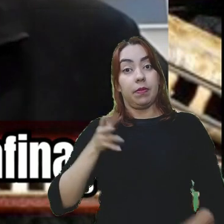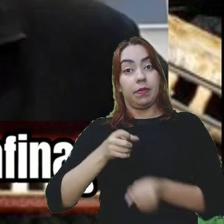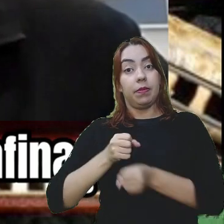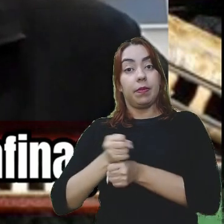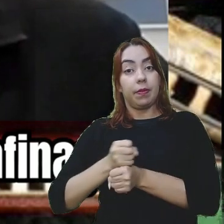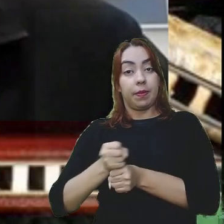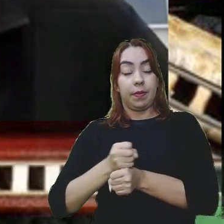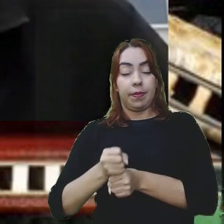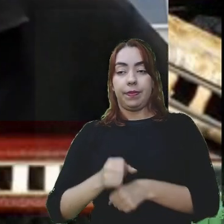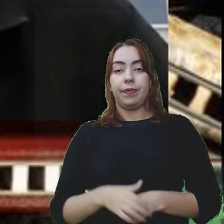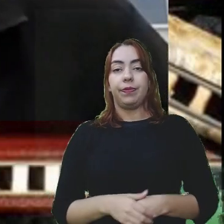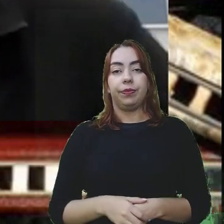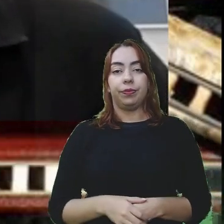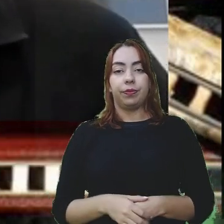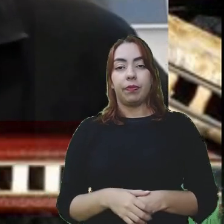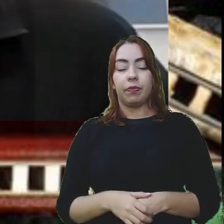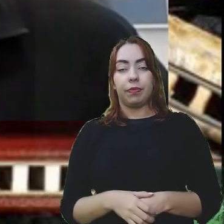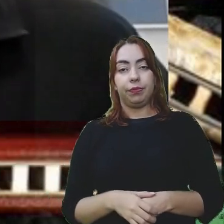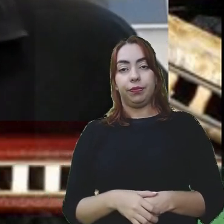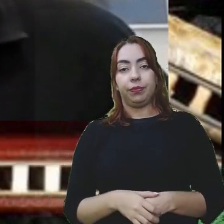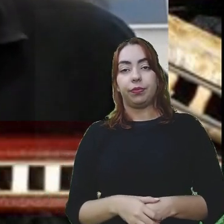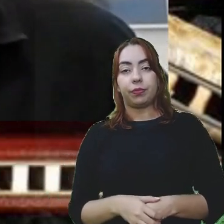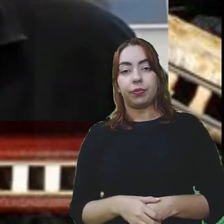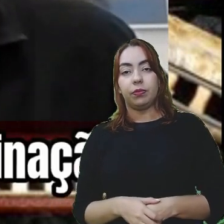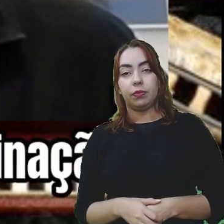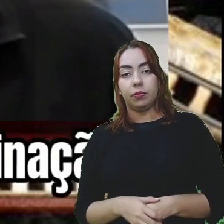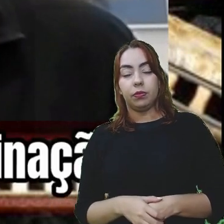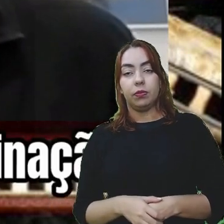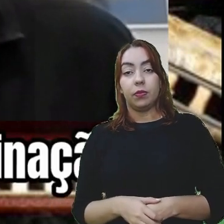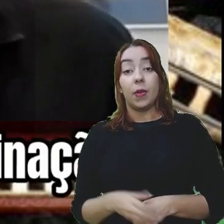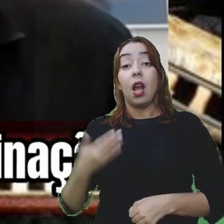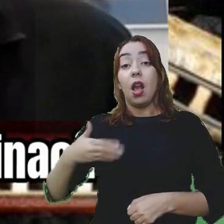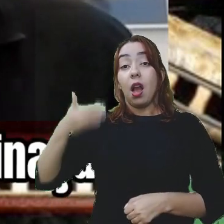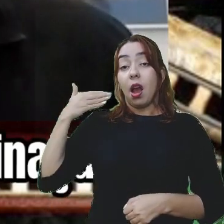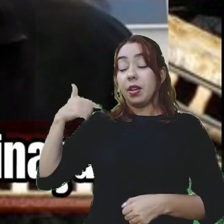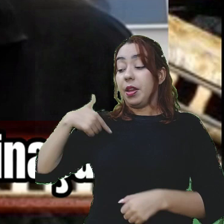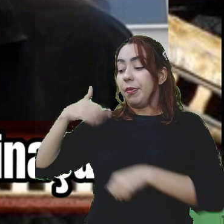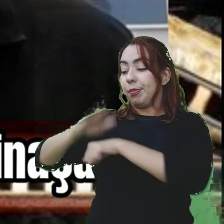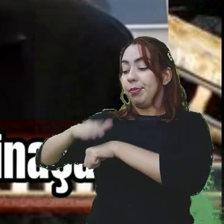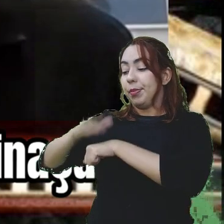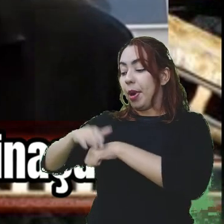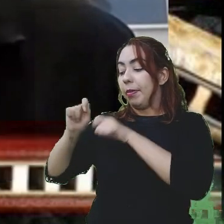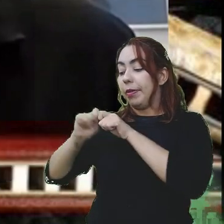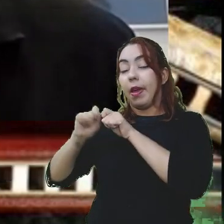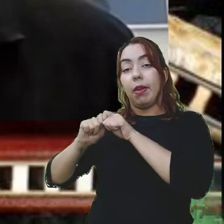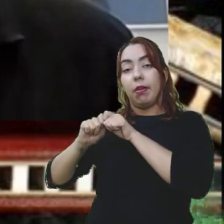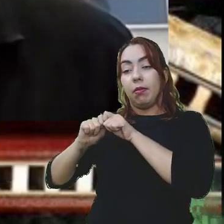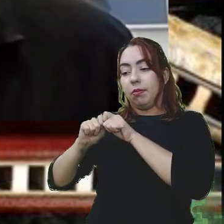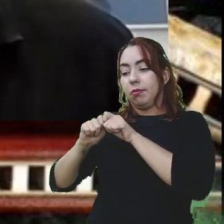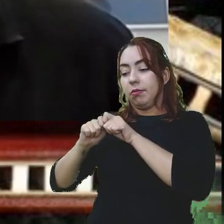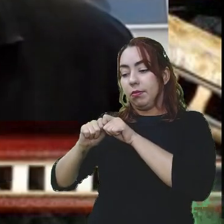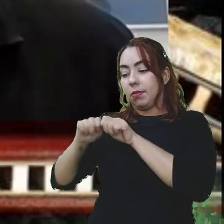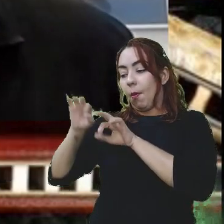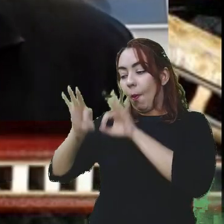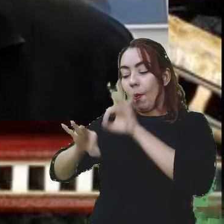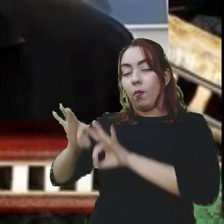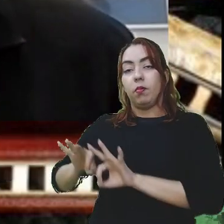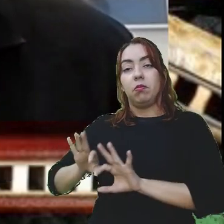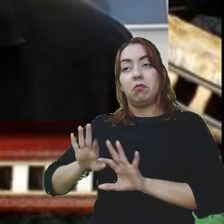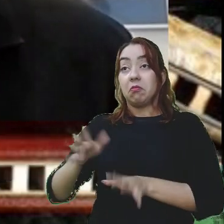gaita nessa afinação. Só que eu fazia, né? Aí agora acabei de receber as placas deles nessa afinação, ainda não tive tempo de